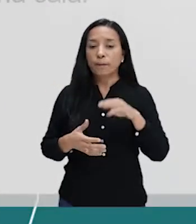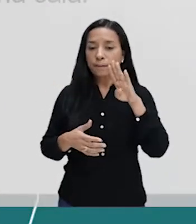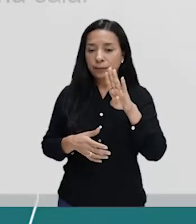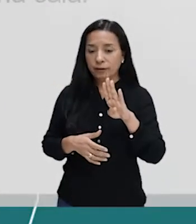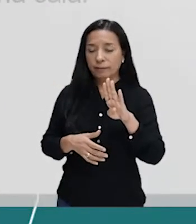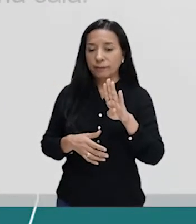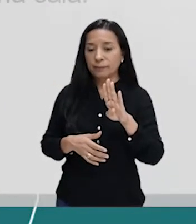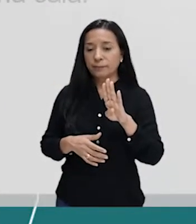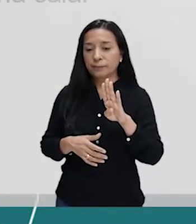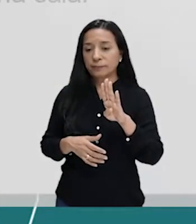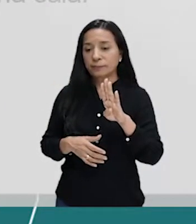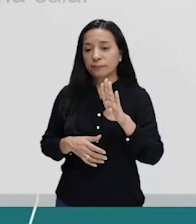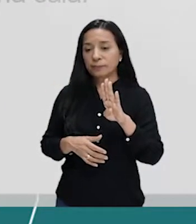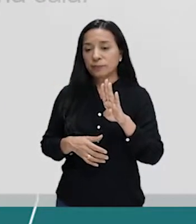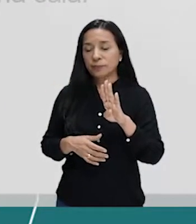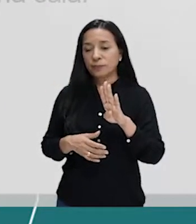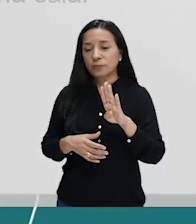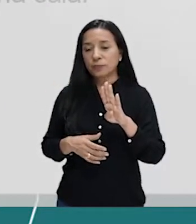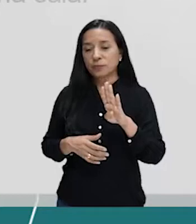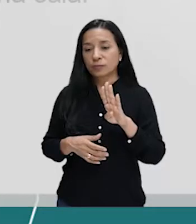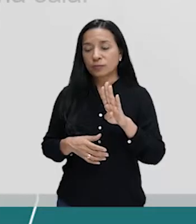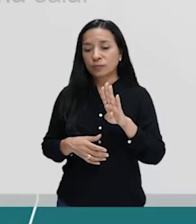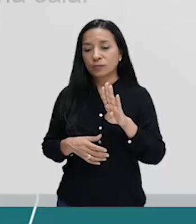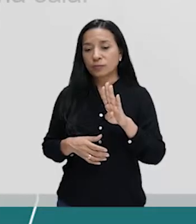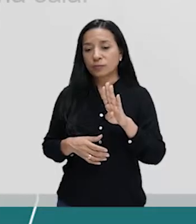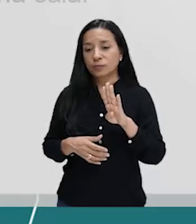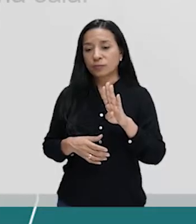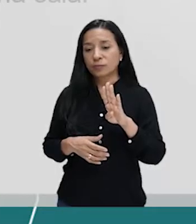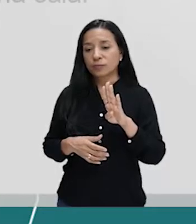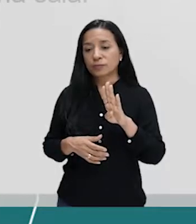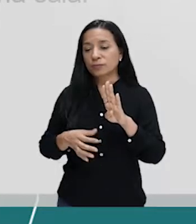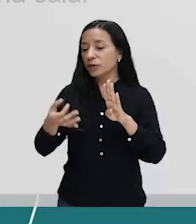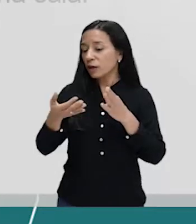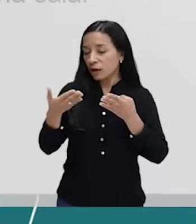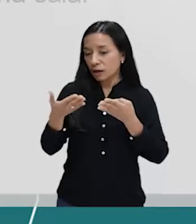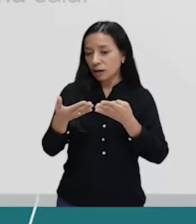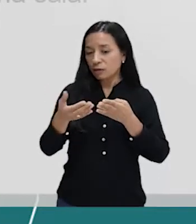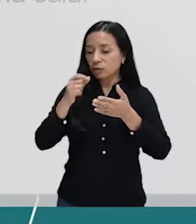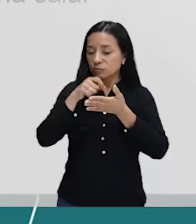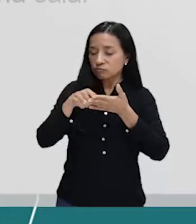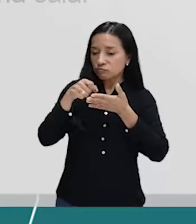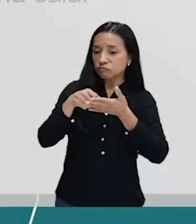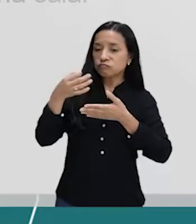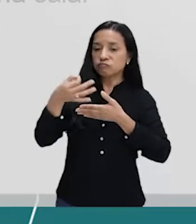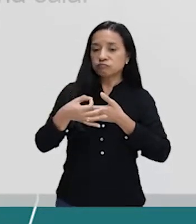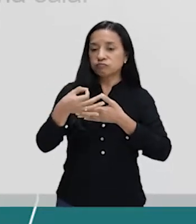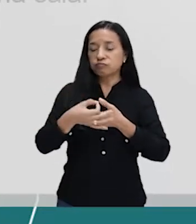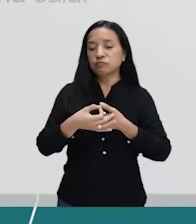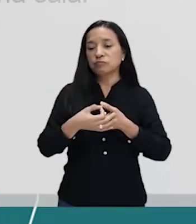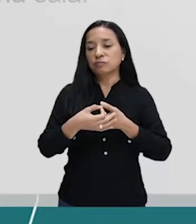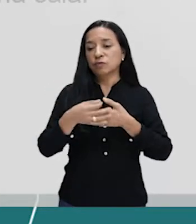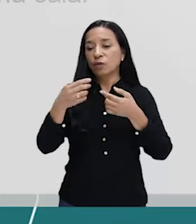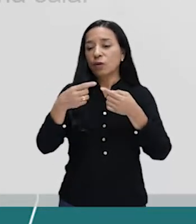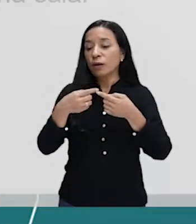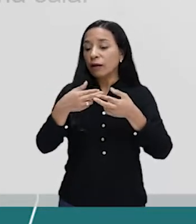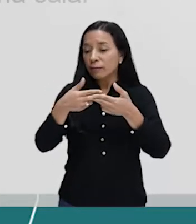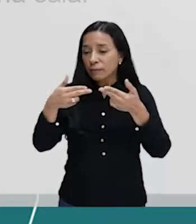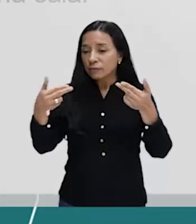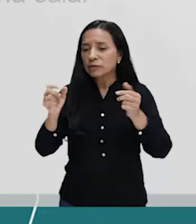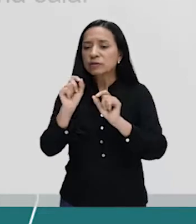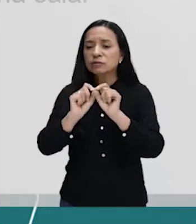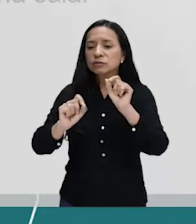material dele e foi embora, né? Recolheu o seu material. Material de quem? Aqui no caso ele deixa bem